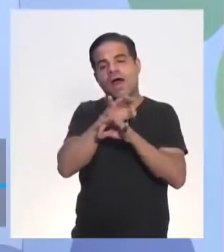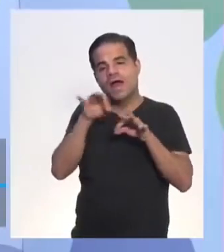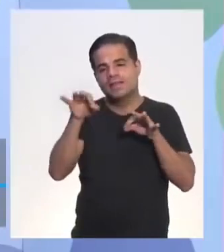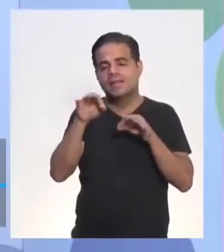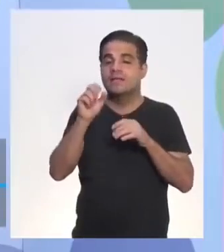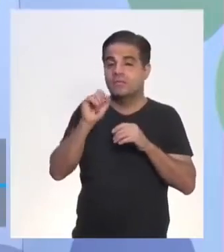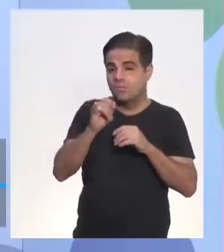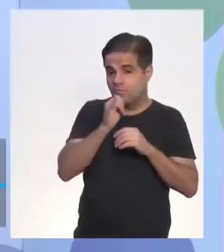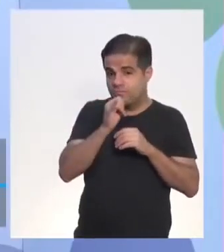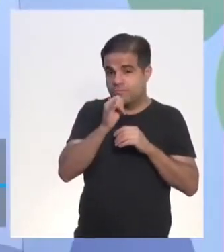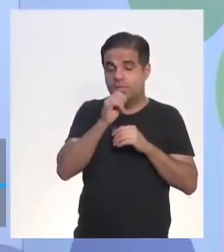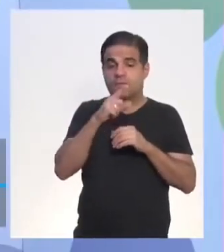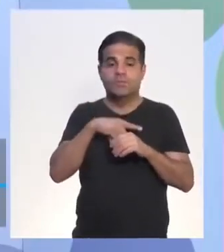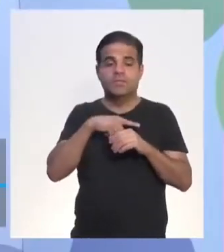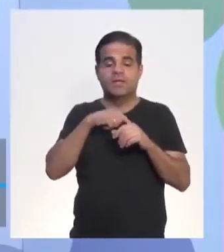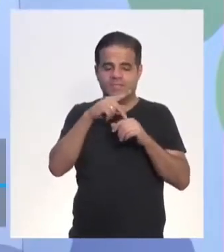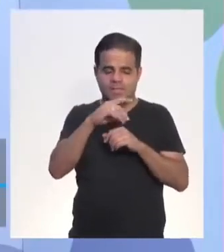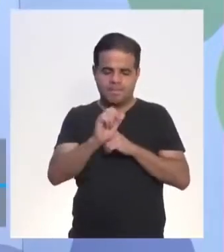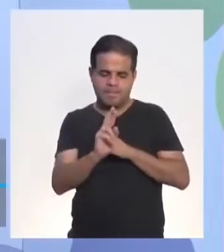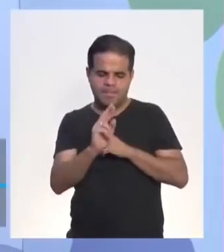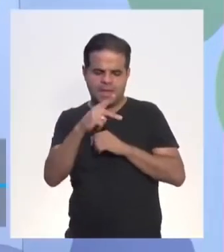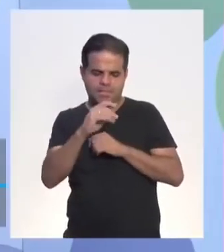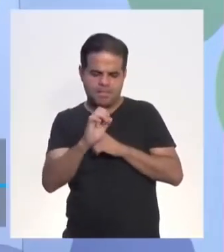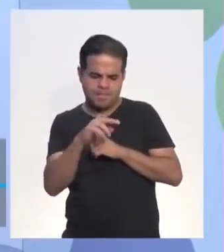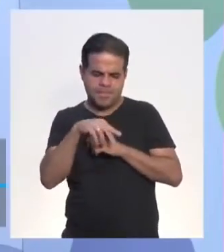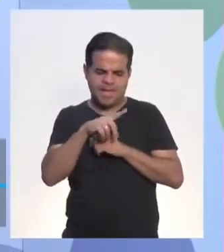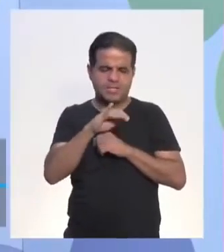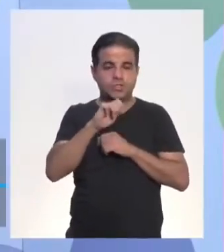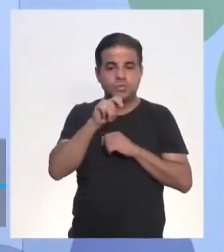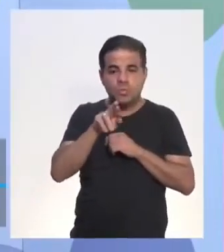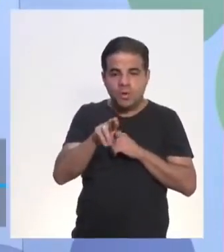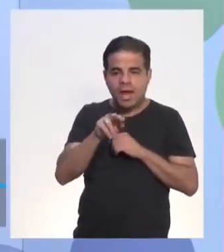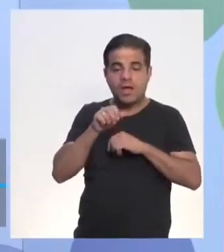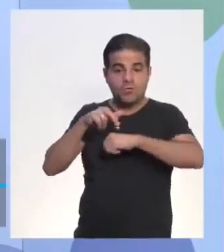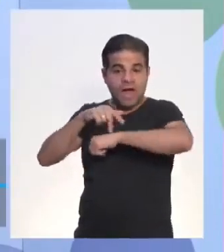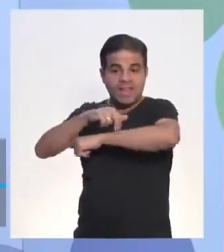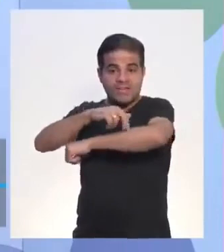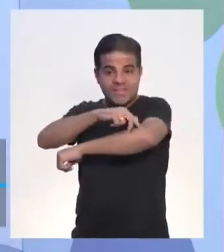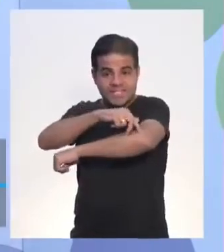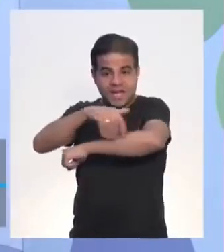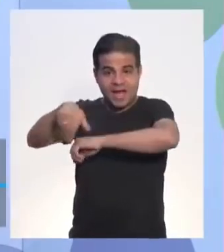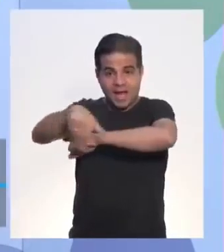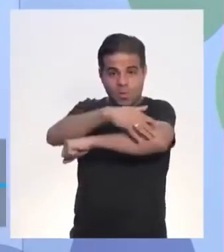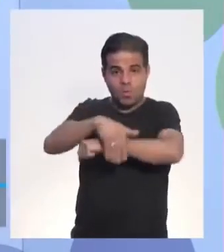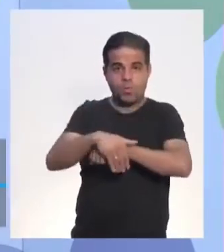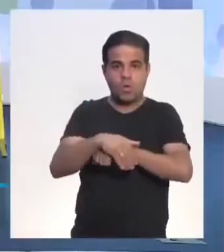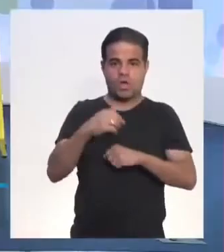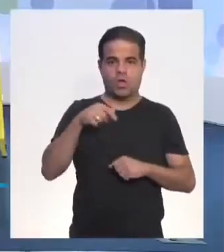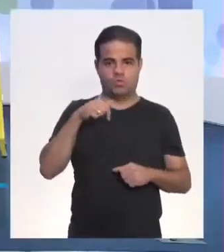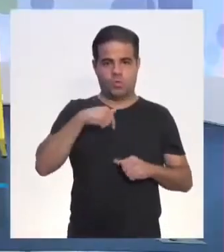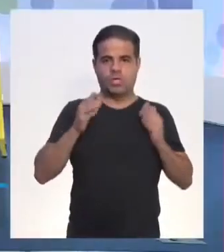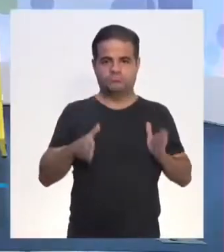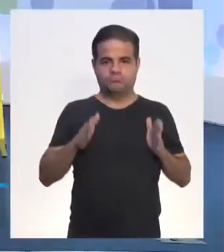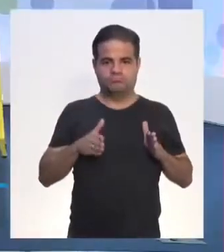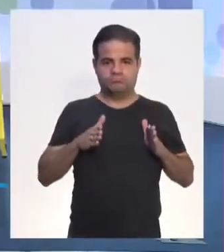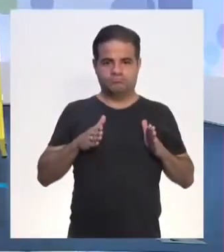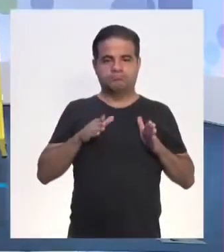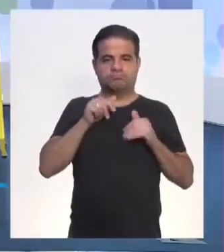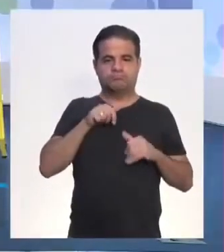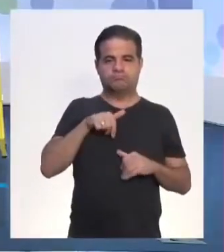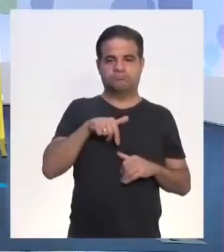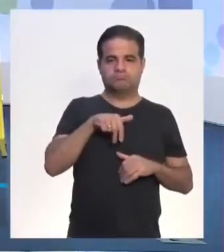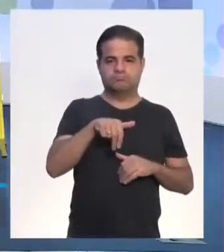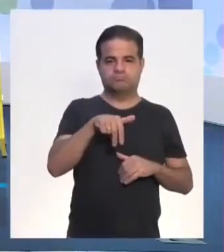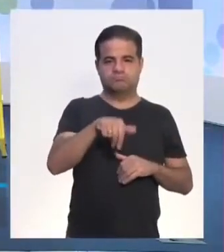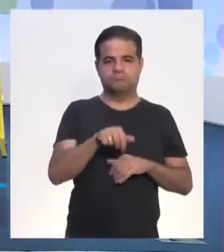eu tenho essa perpendicularidade, quando eu vou atravessar a rua, a ideia é eu atravessar aqui, ó. Estou aqui, vou atravessar a